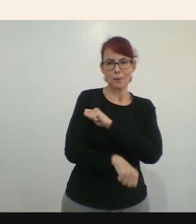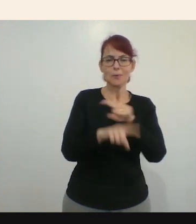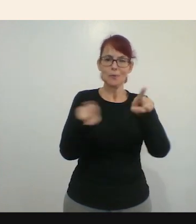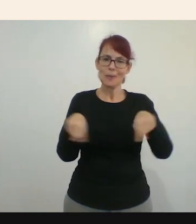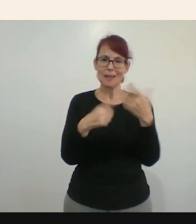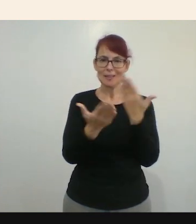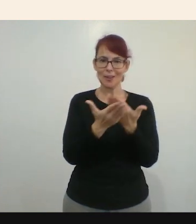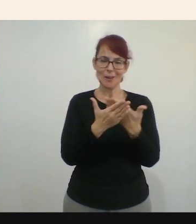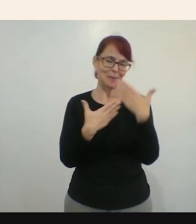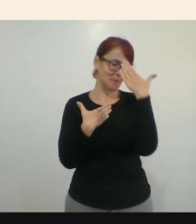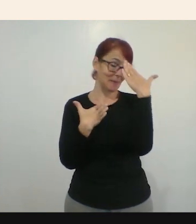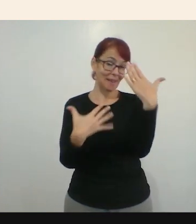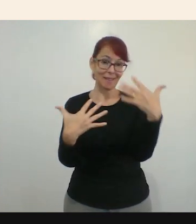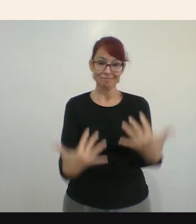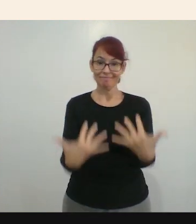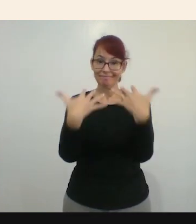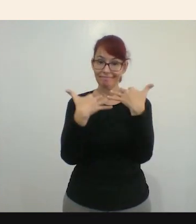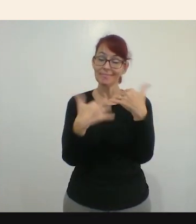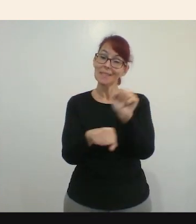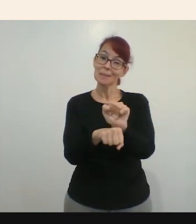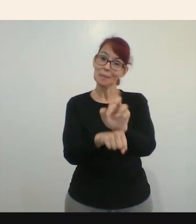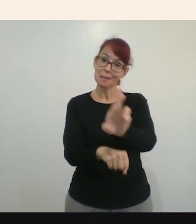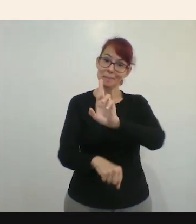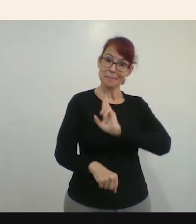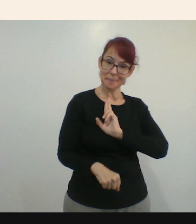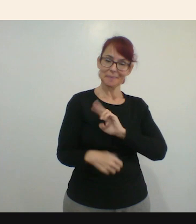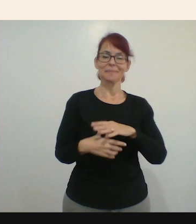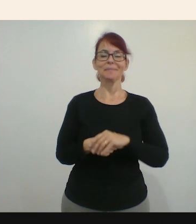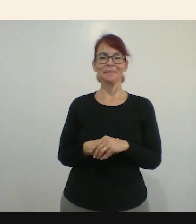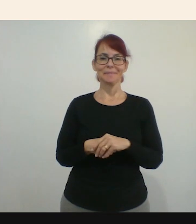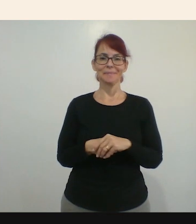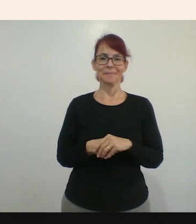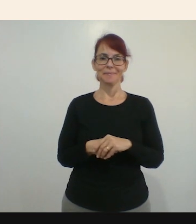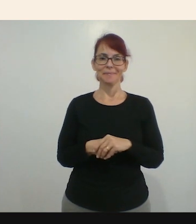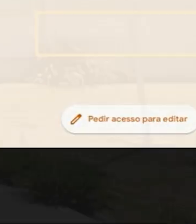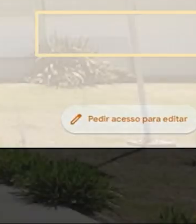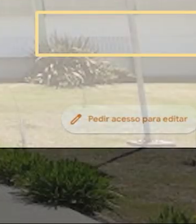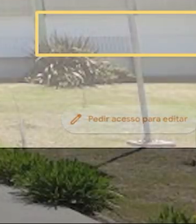estudante na sala de aula. Muito obrigada pela atenção e aguardamos o preenchimento do formulário.